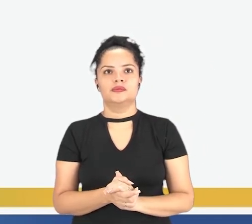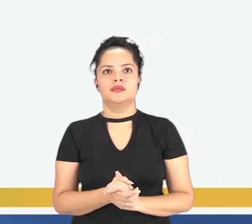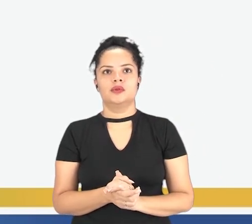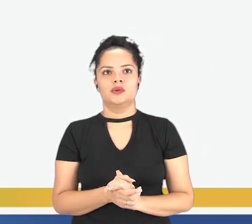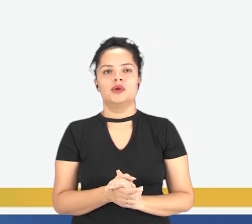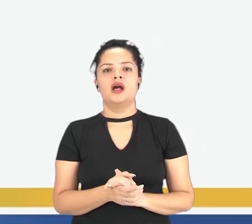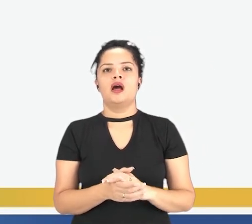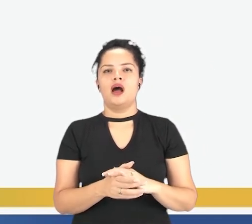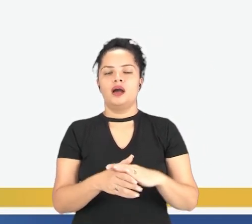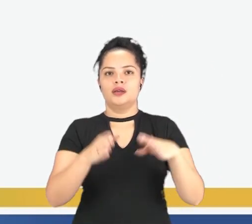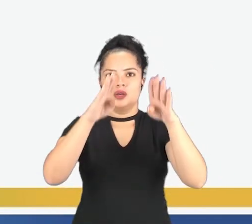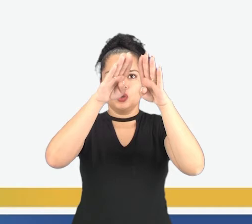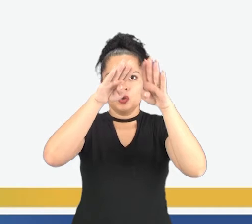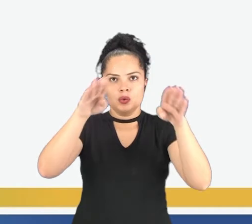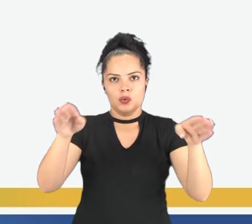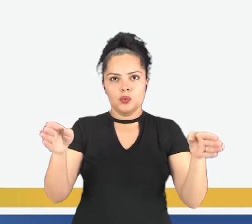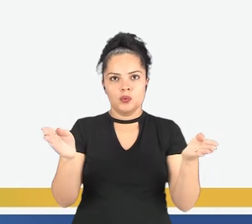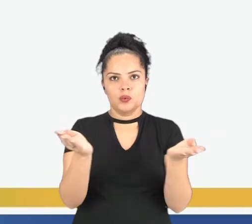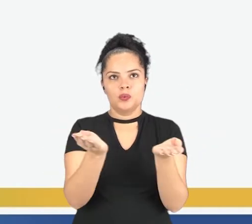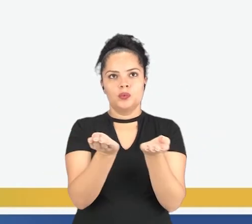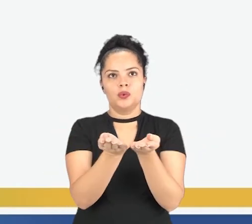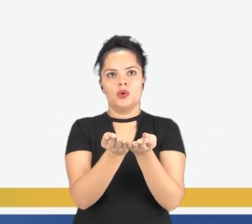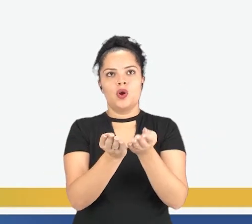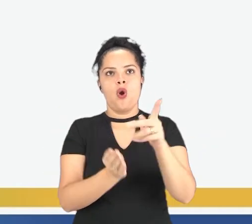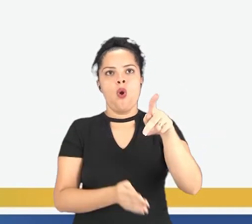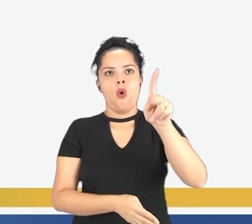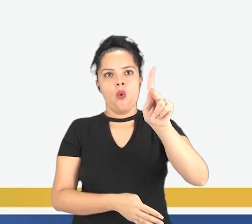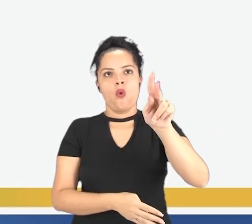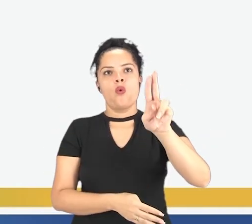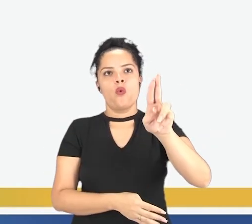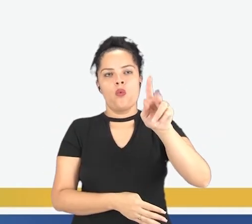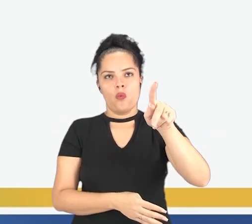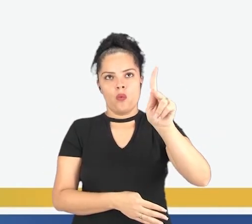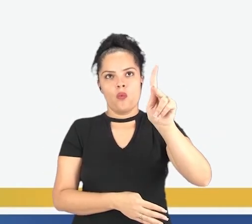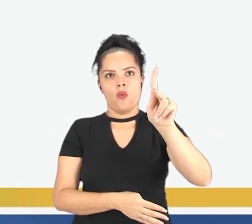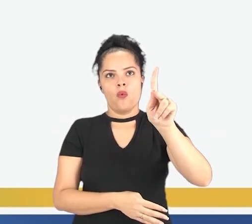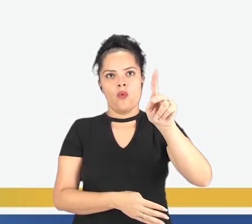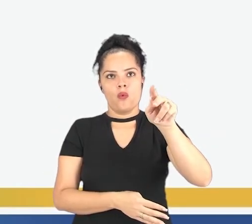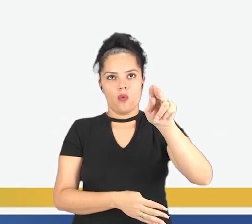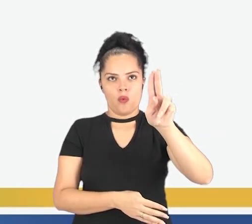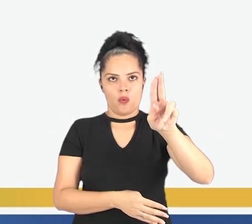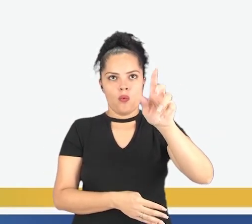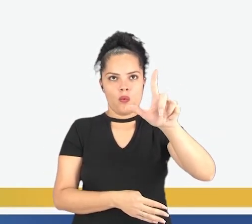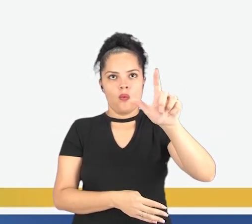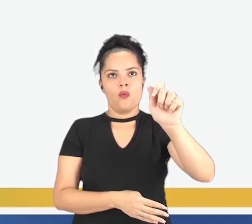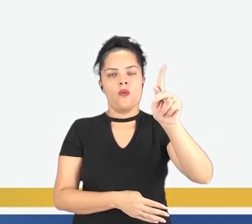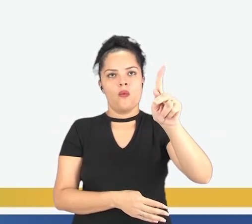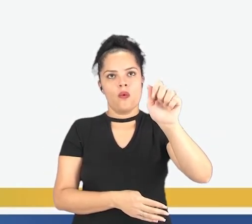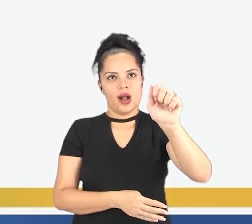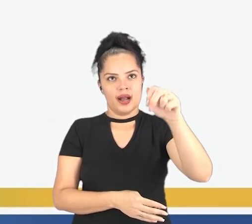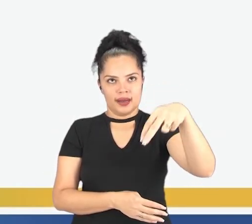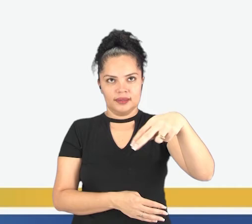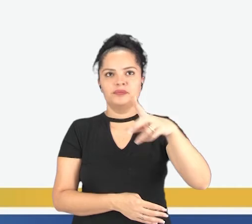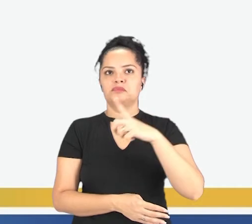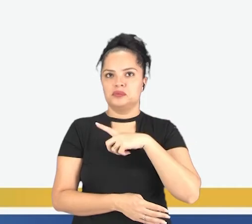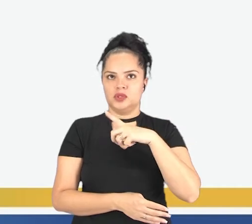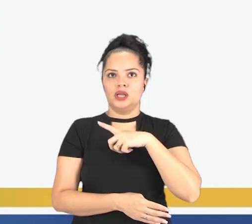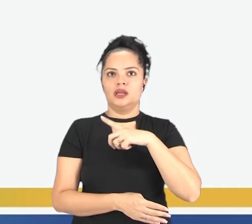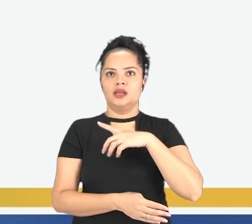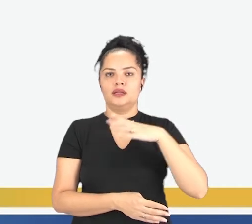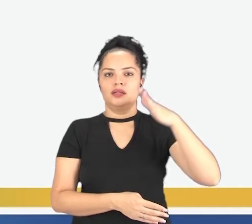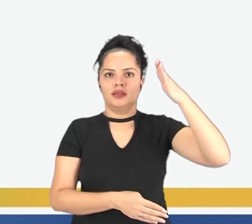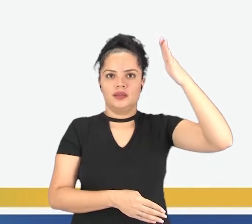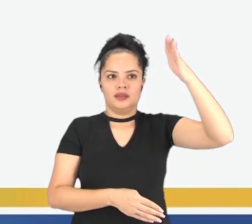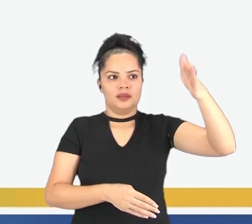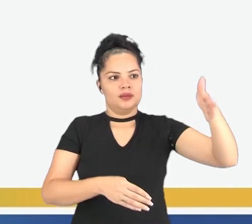Templo de Kukulkan, tá? Este monumento tem 4 lados, como você observa na imagem, tá? E 4 escadas, né? Com